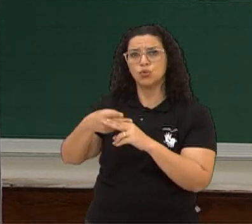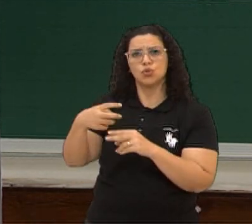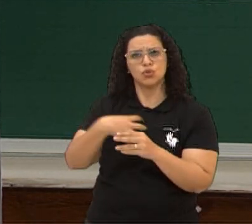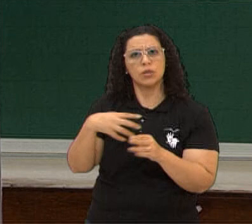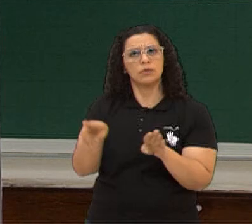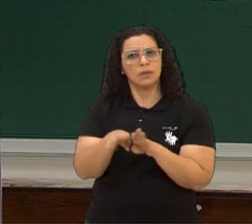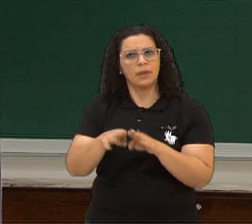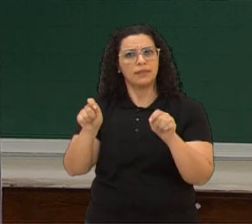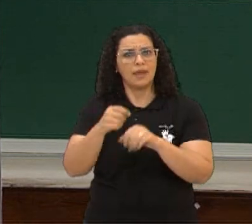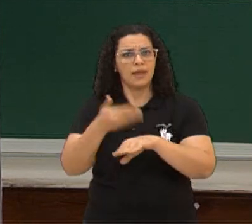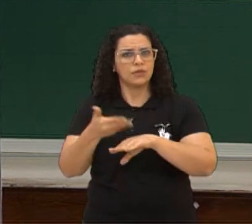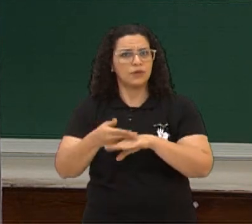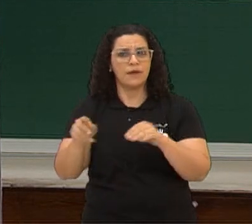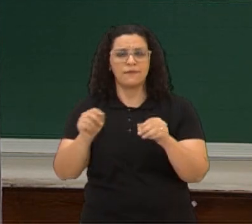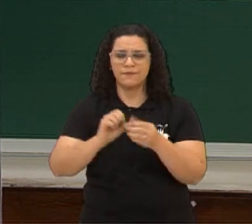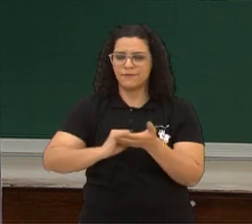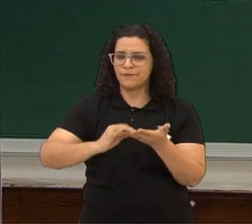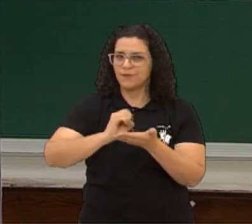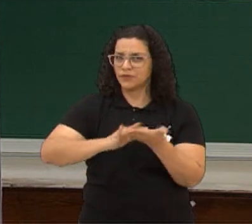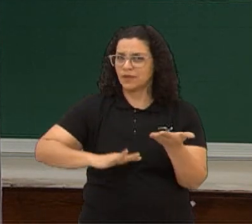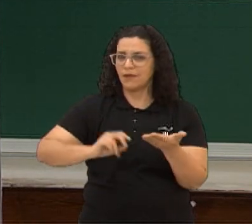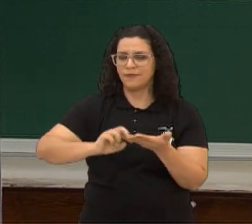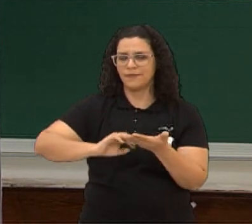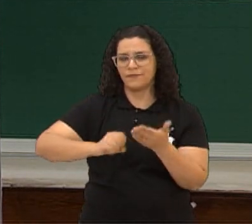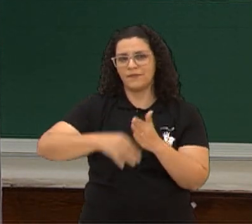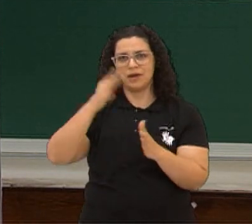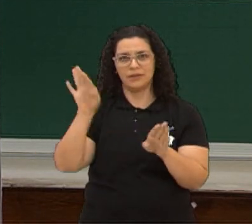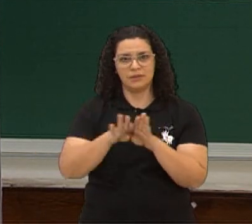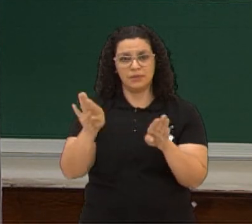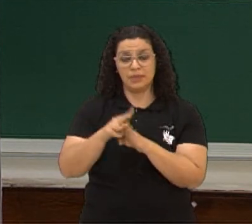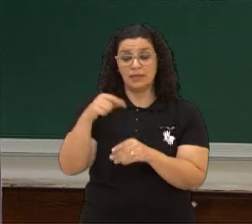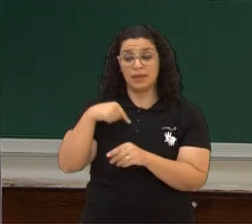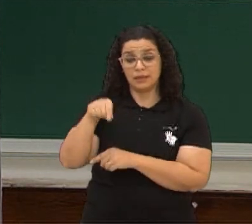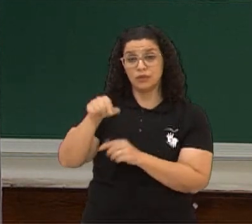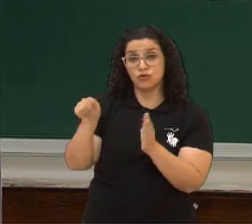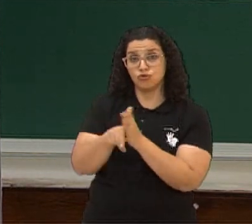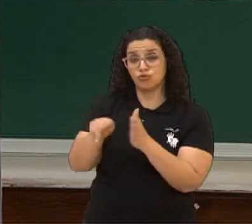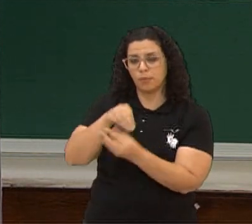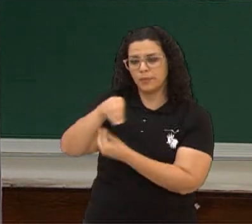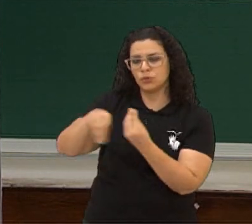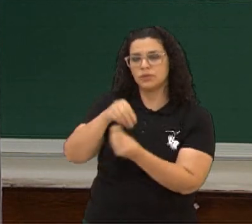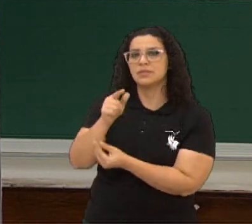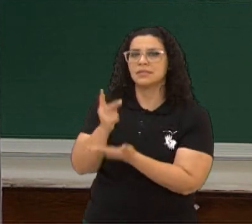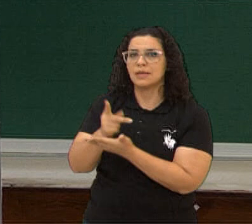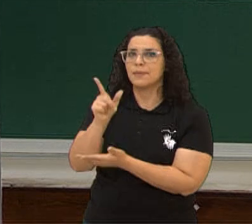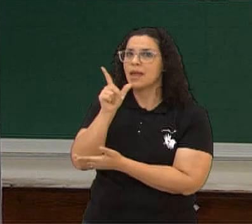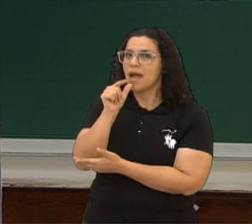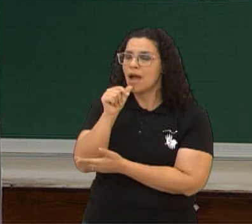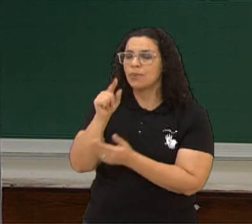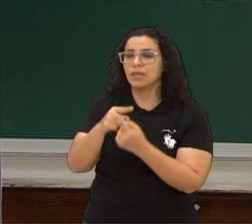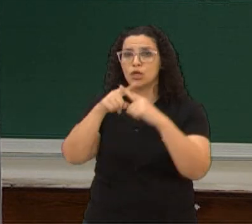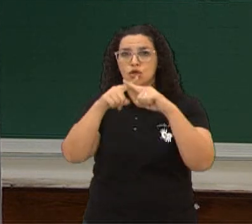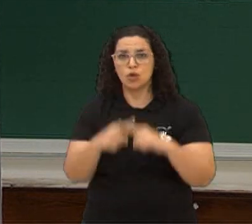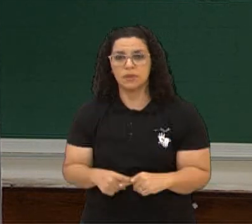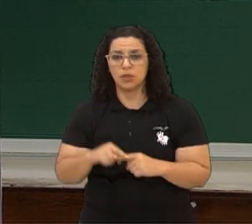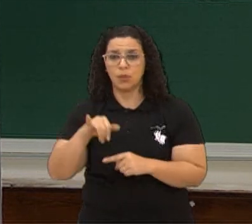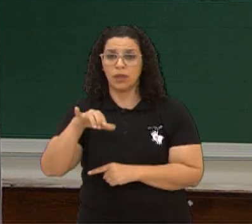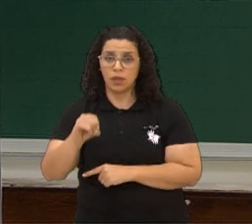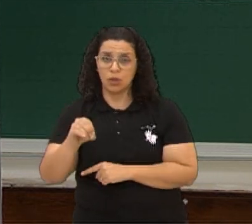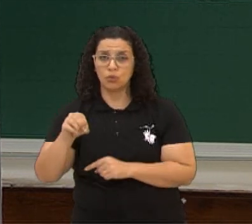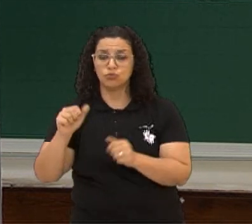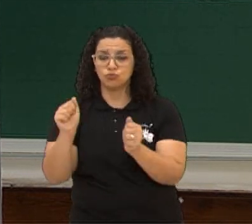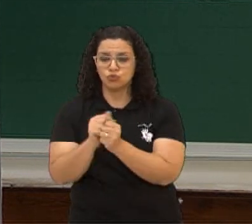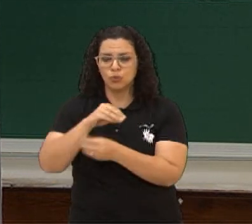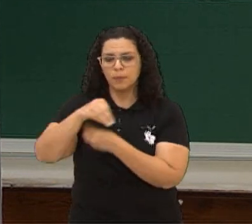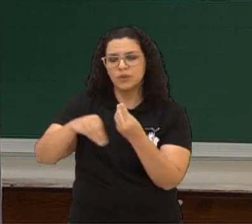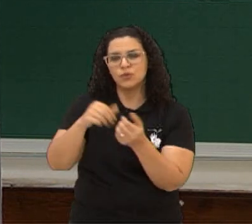fizemos vários exercícios. A eletrólise em solução sempre tem a presença de água e vai ocorrer uma competição entre os íons formados